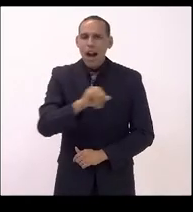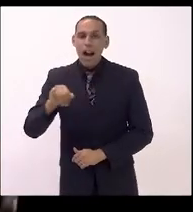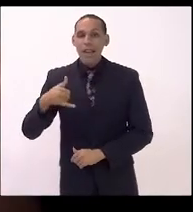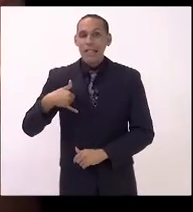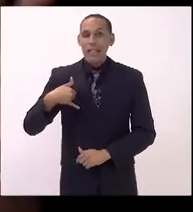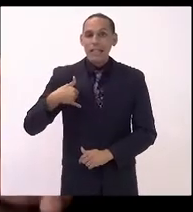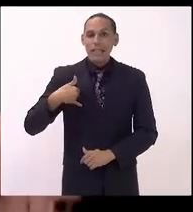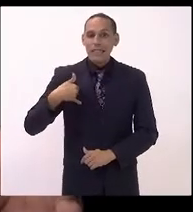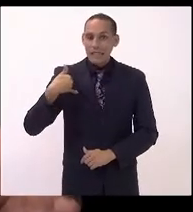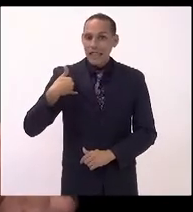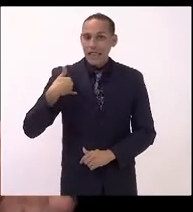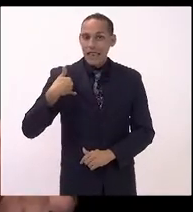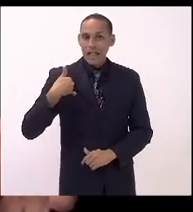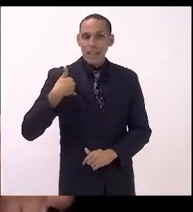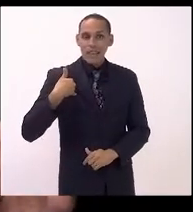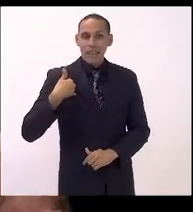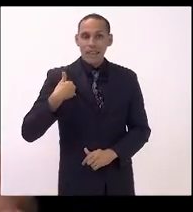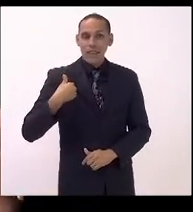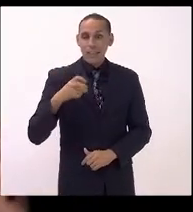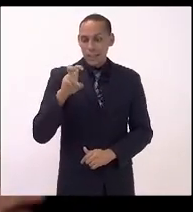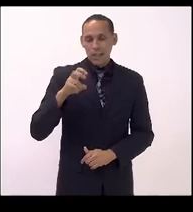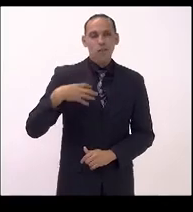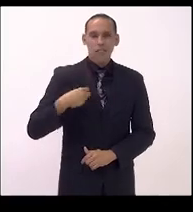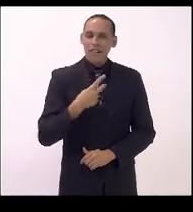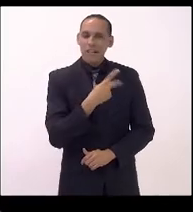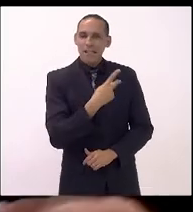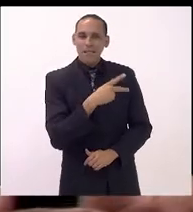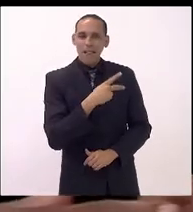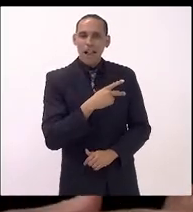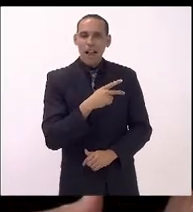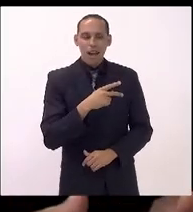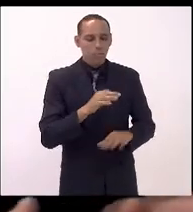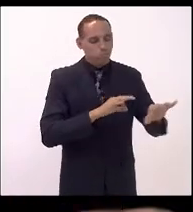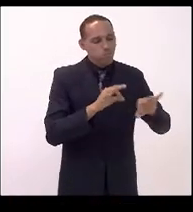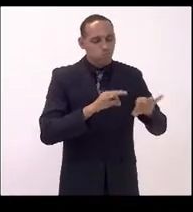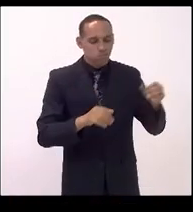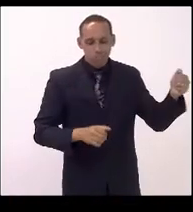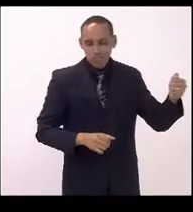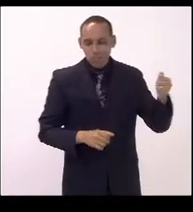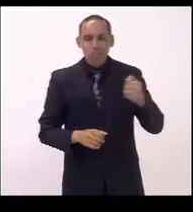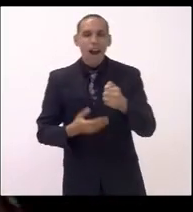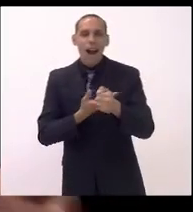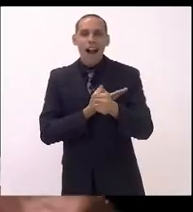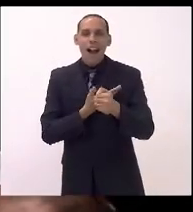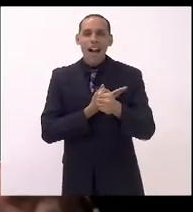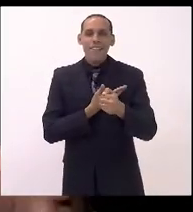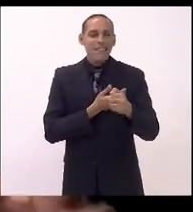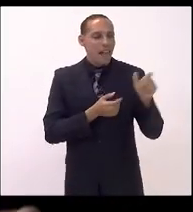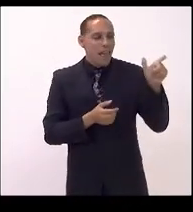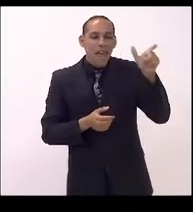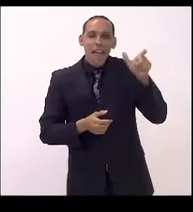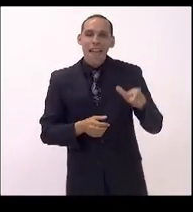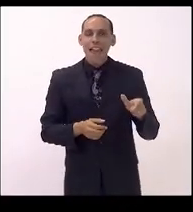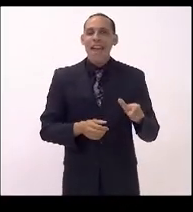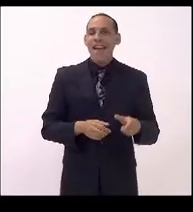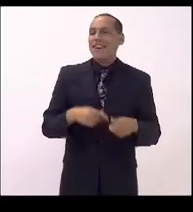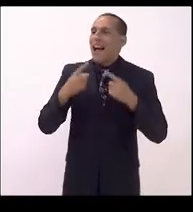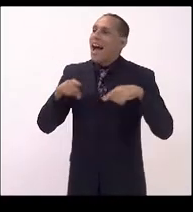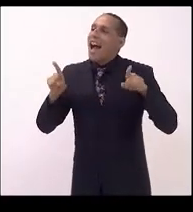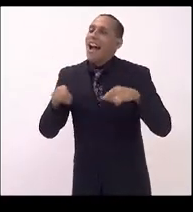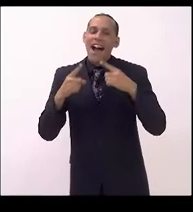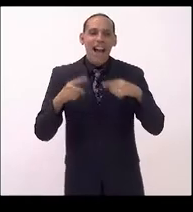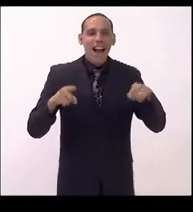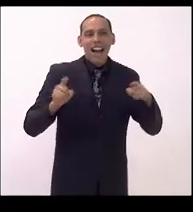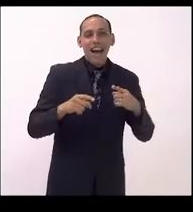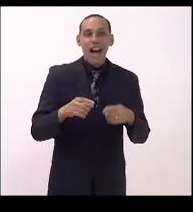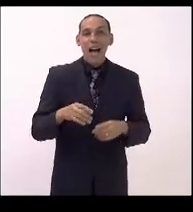anos de idade, ela arrumava ele bonitinho no final de semana, no domingo, trazia ele no meio das amigas, ele vinha cantando, batendo, ela dizia assim, da Bahia,